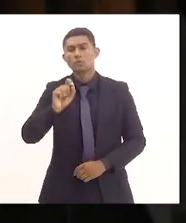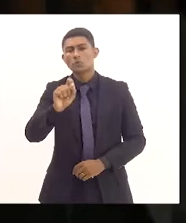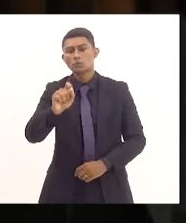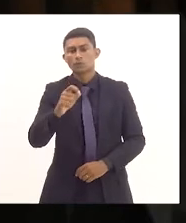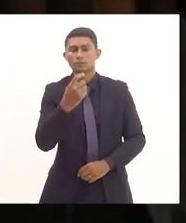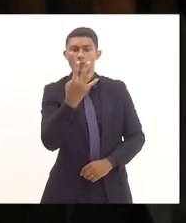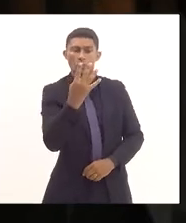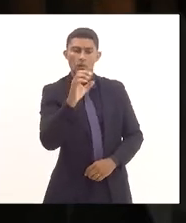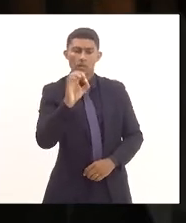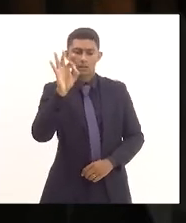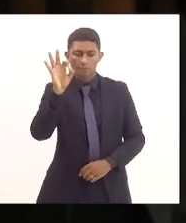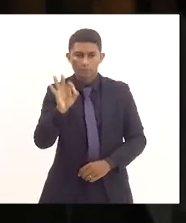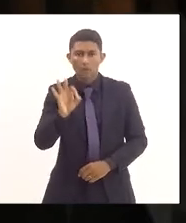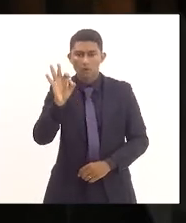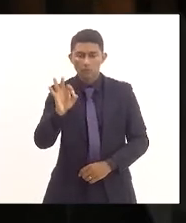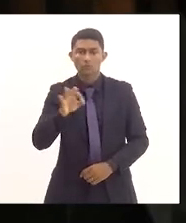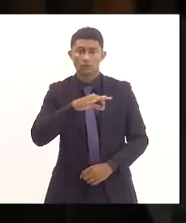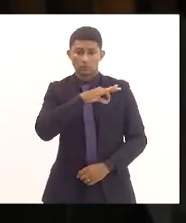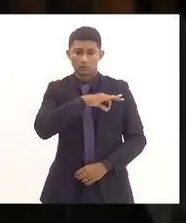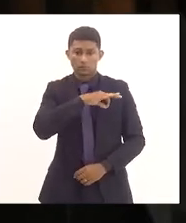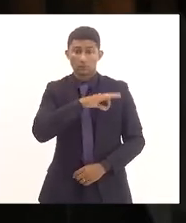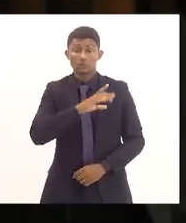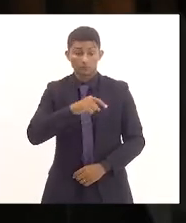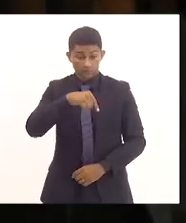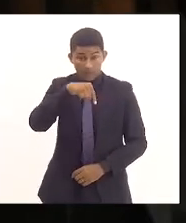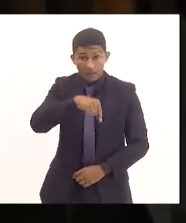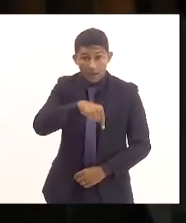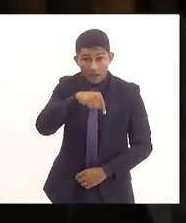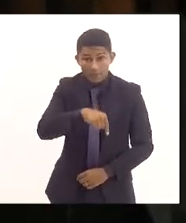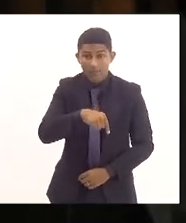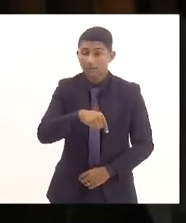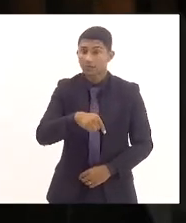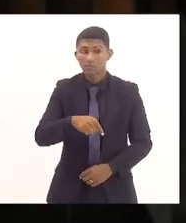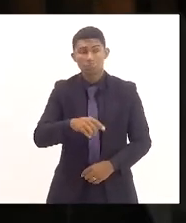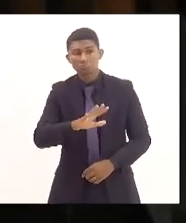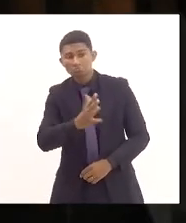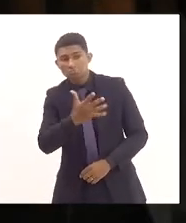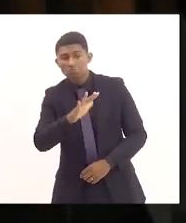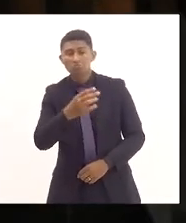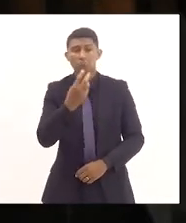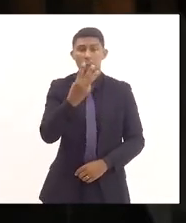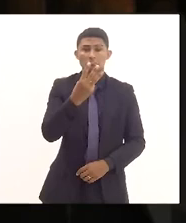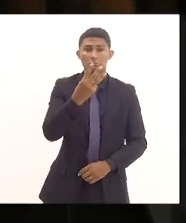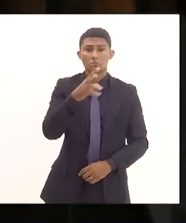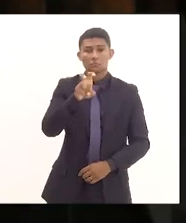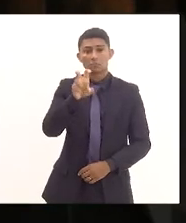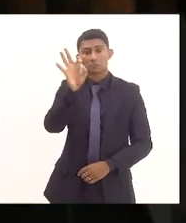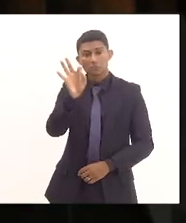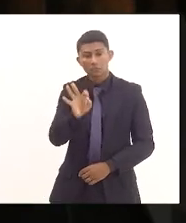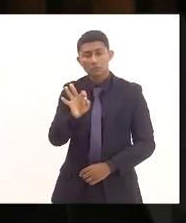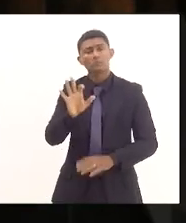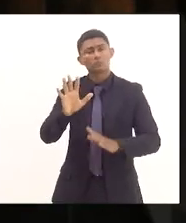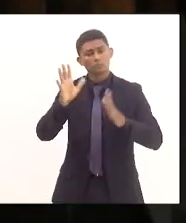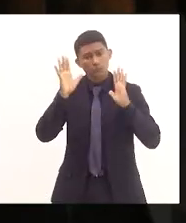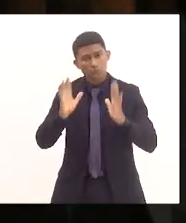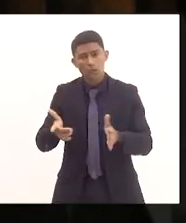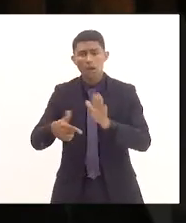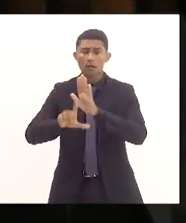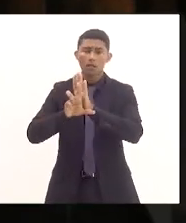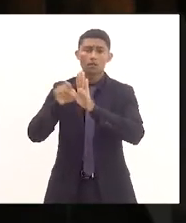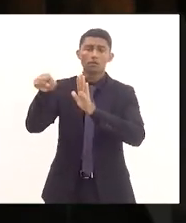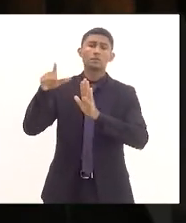do total do salário e aqui ainda tá ratiando nos 35 e o apoio legal já existe e